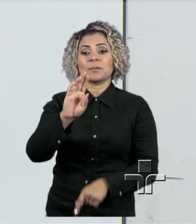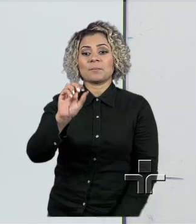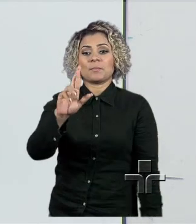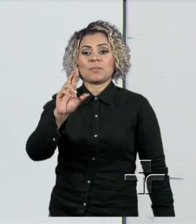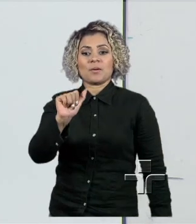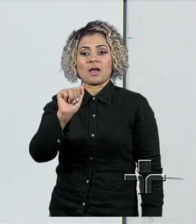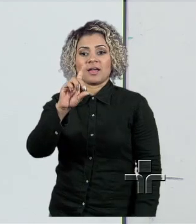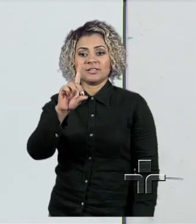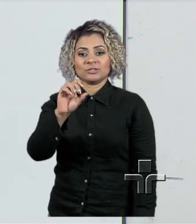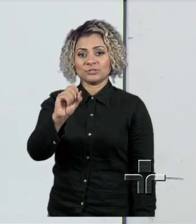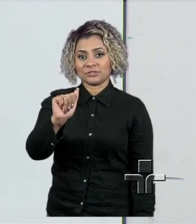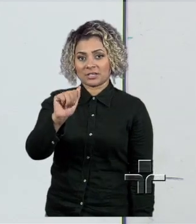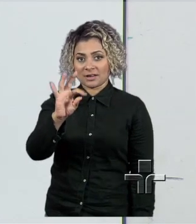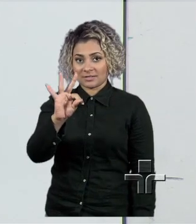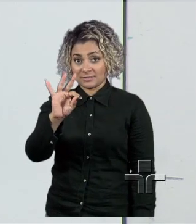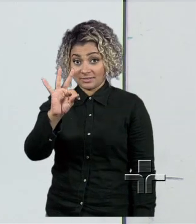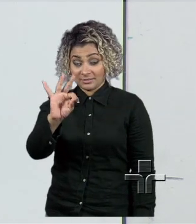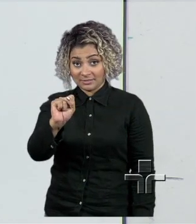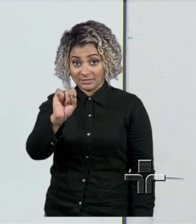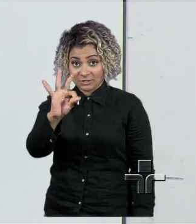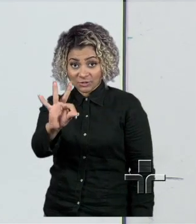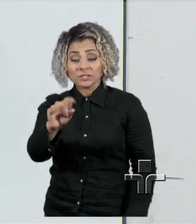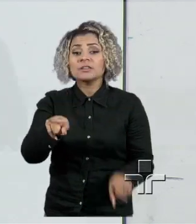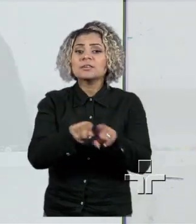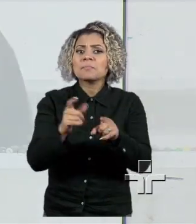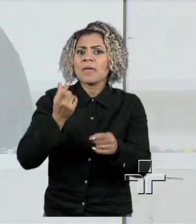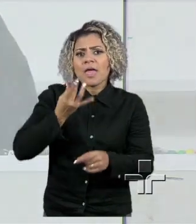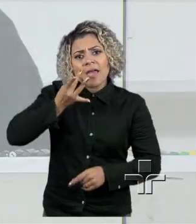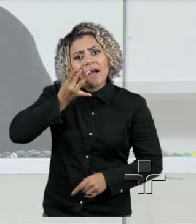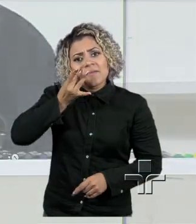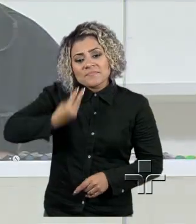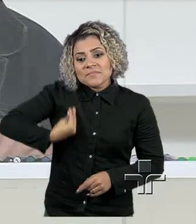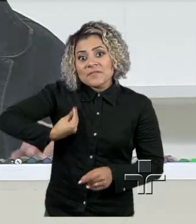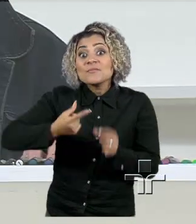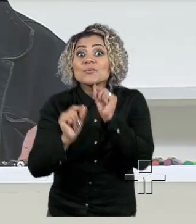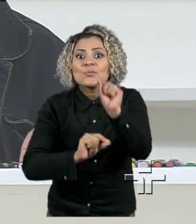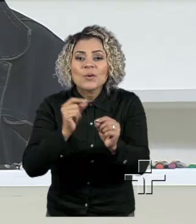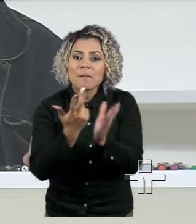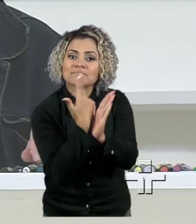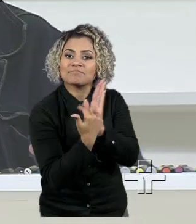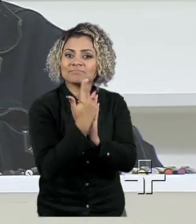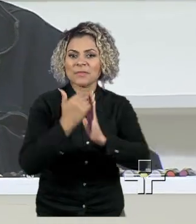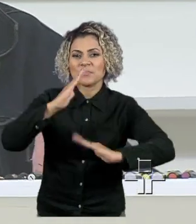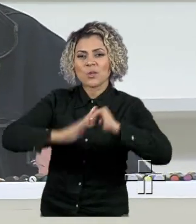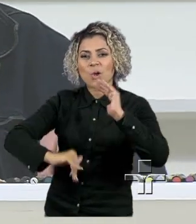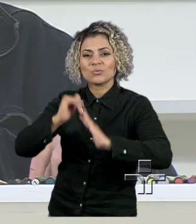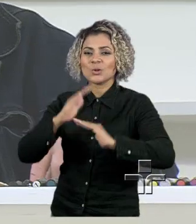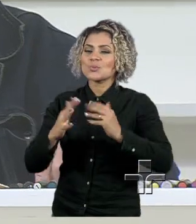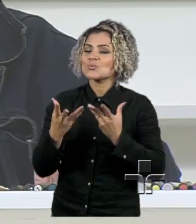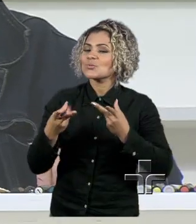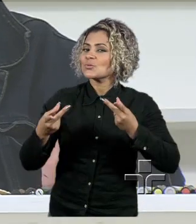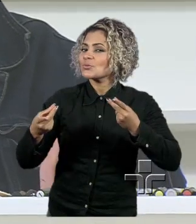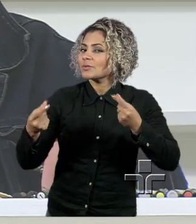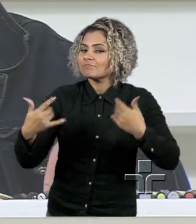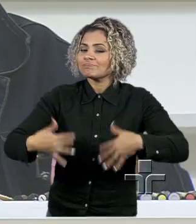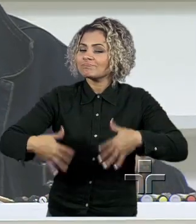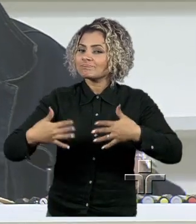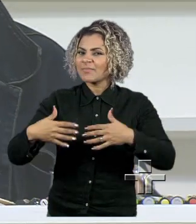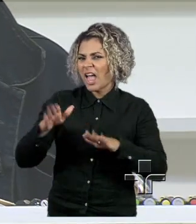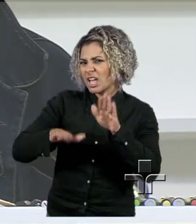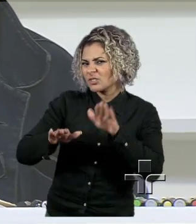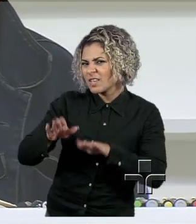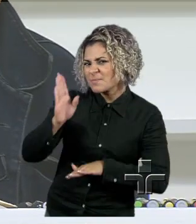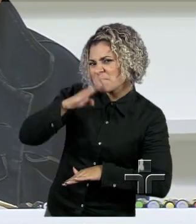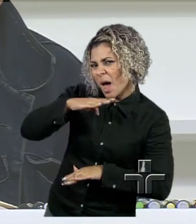acompanhados e supervisionados com desenhos feitos em tempo real pelo nosso doce, às vezes meio